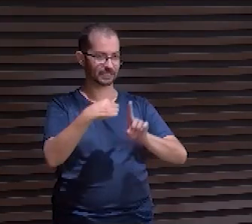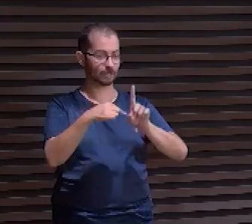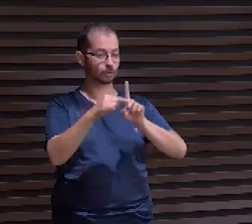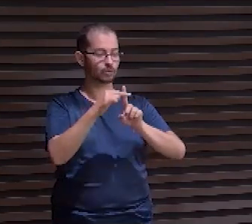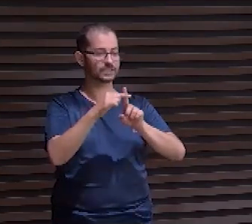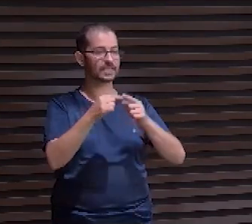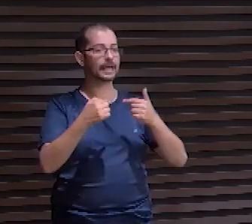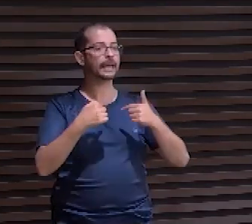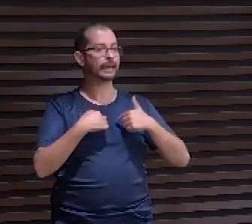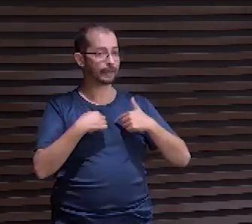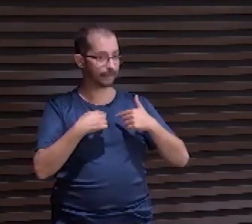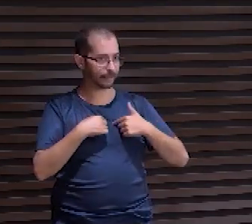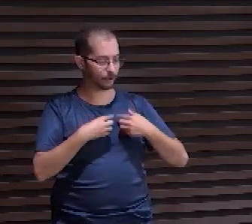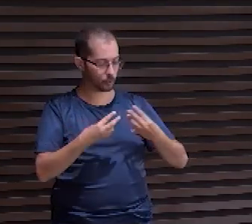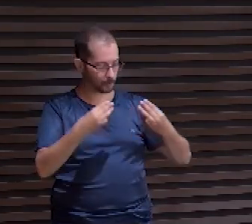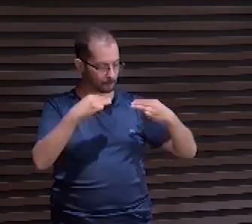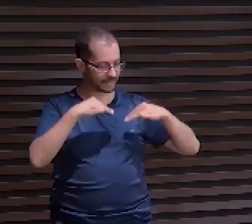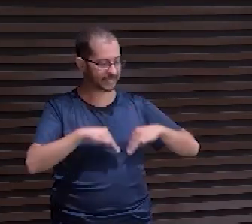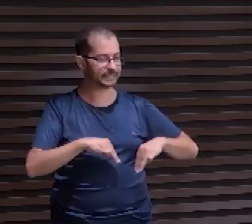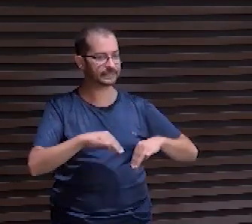o inferno.